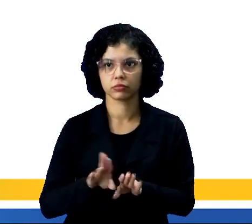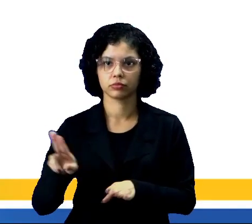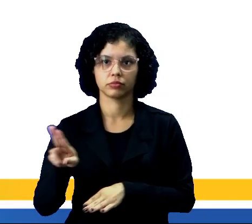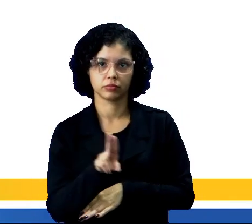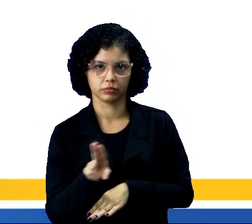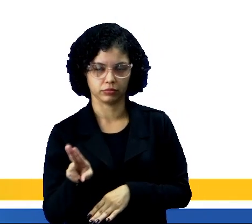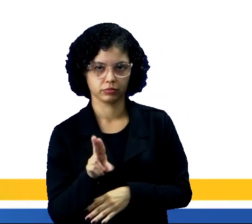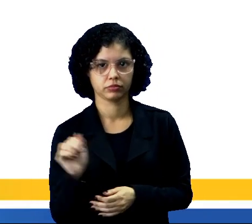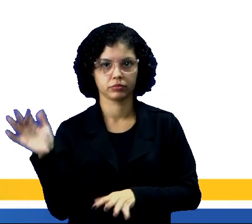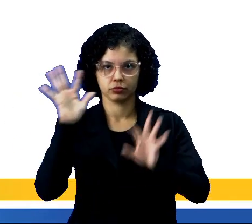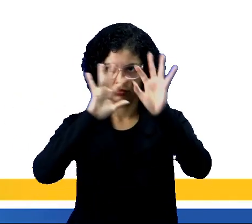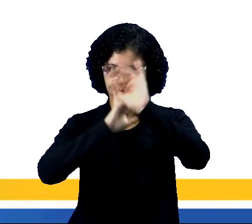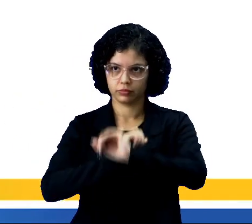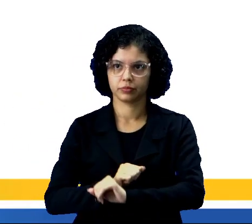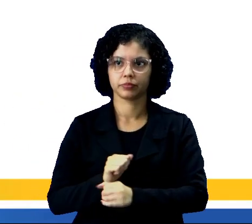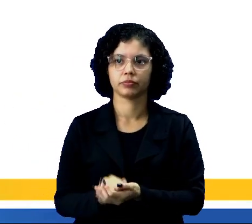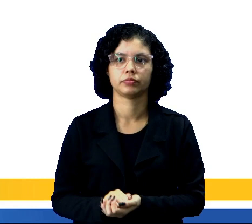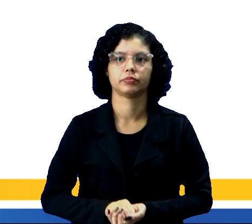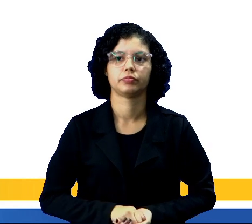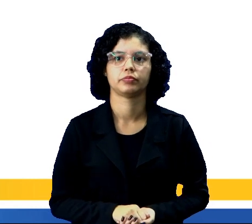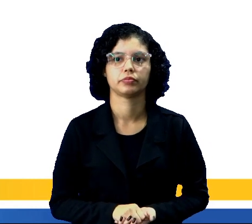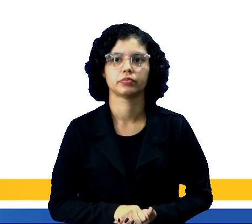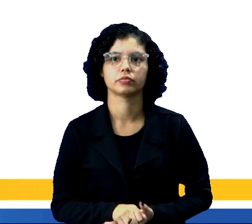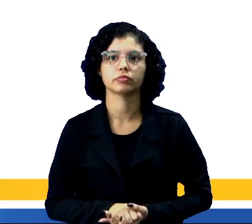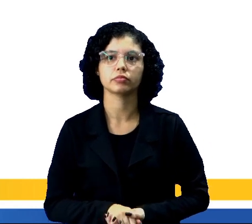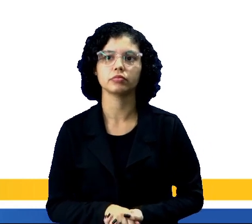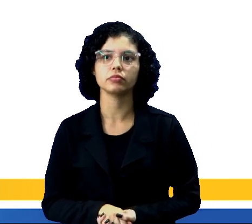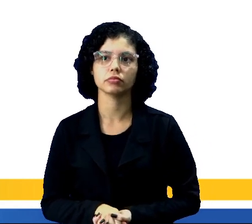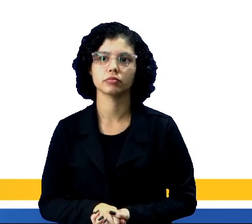chamada fase escura, que é o ciclo de Calvin.